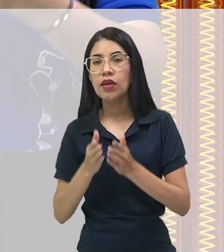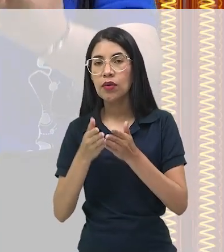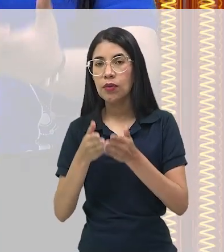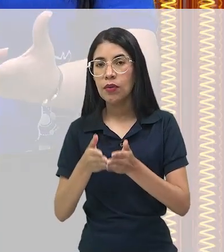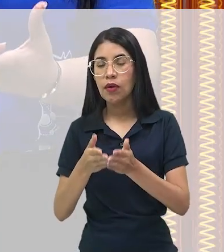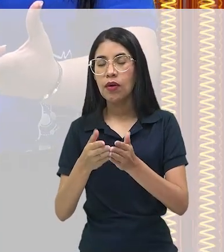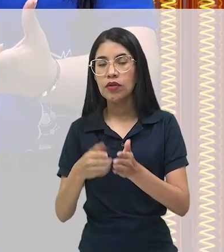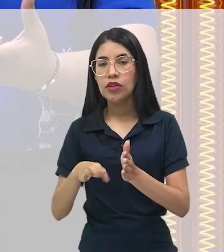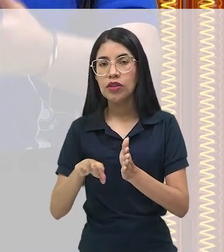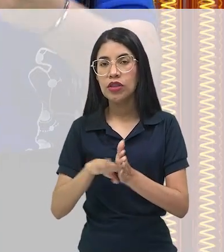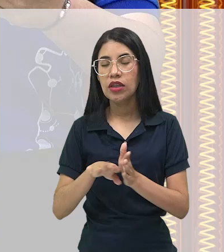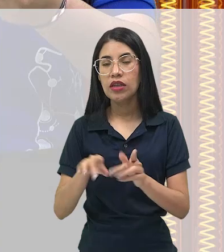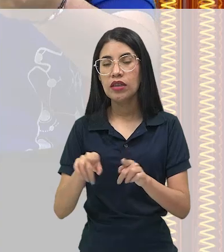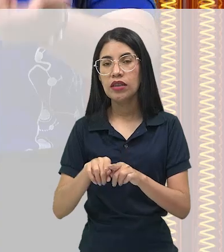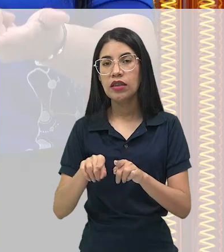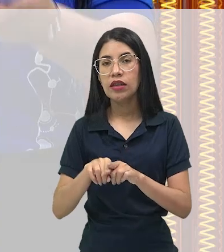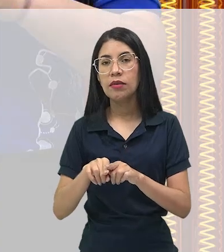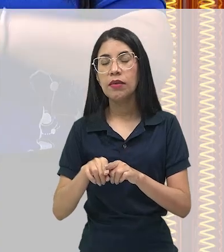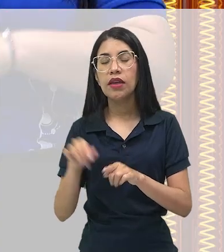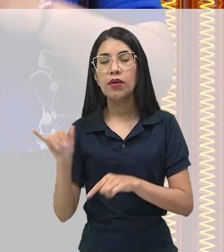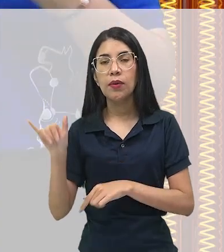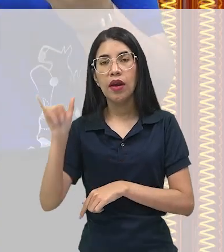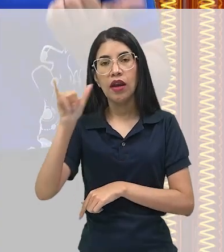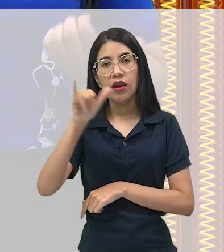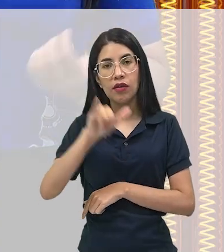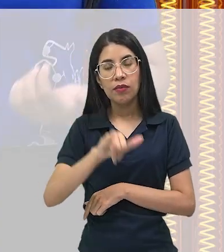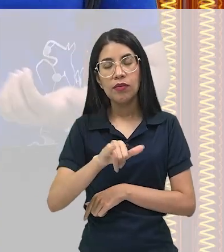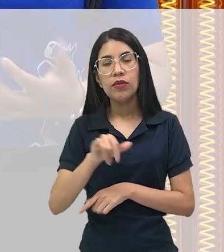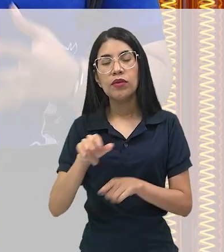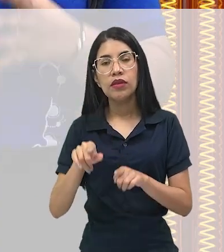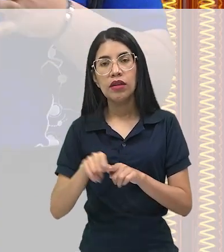ou ainda os aeroportos vão poder